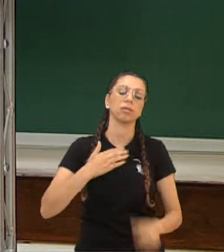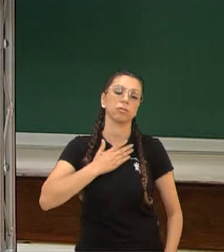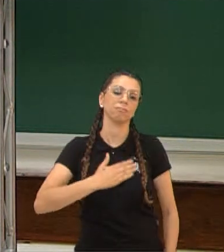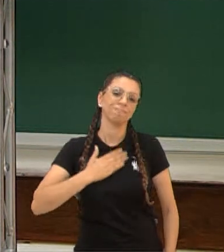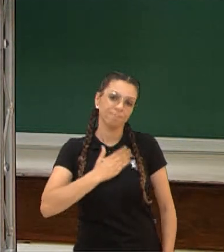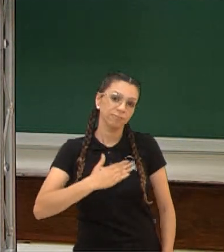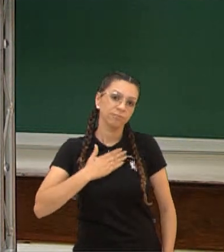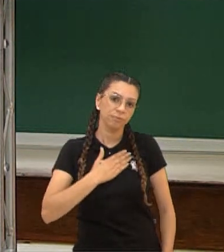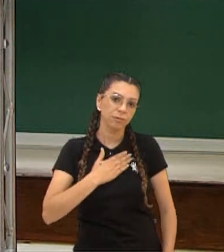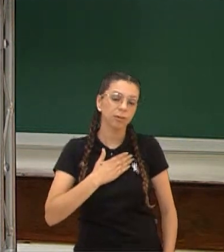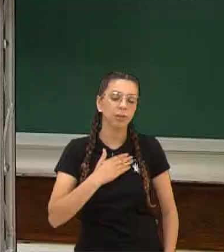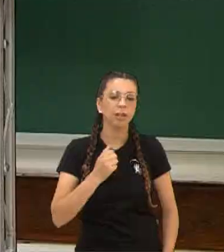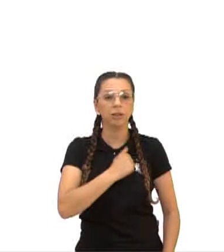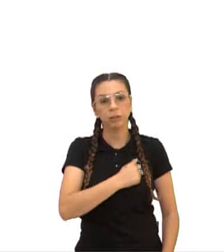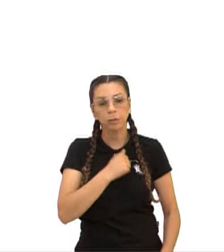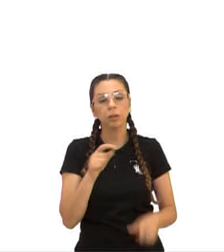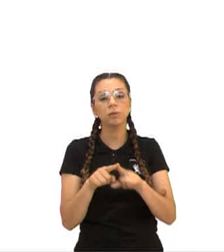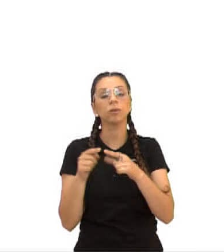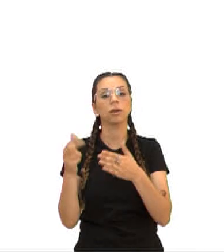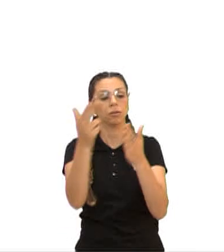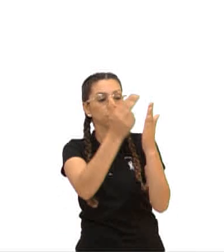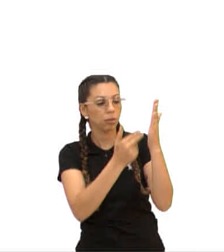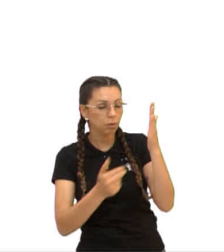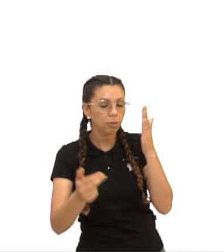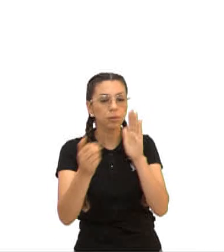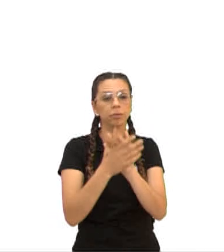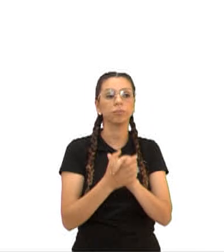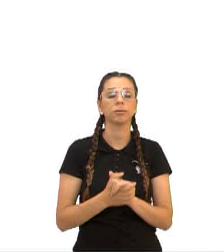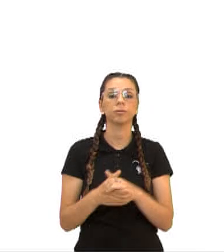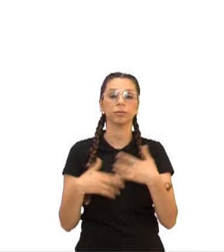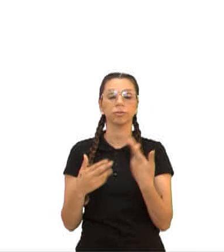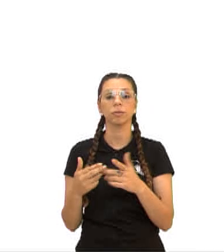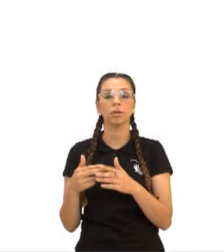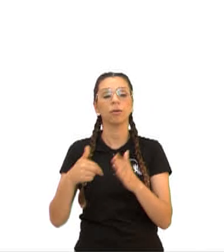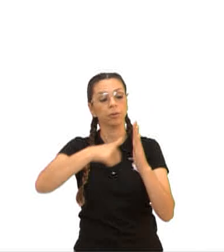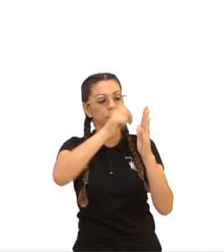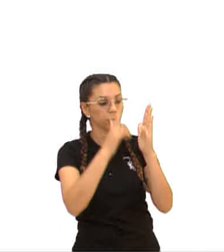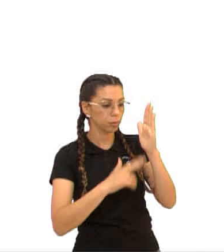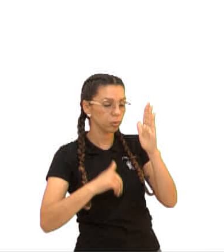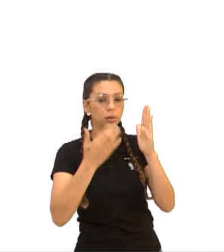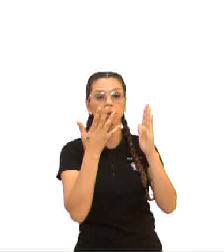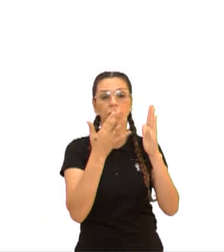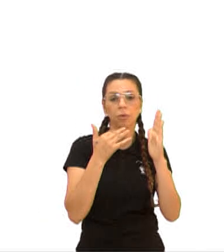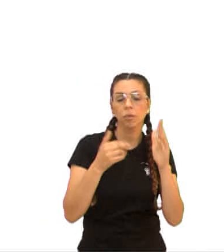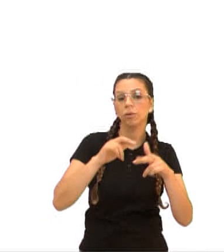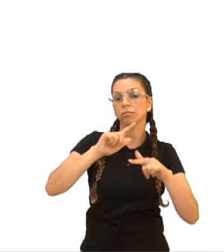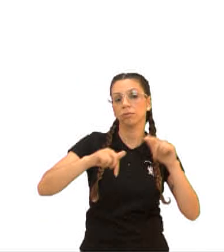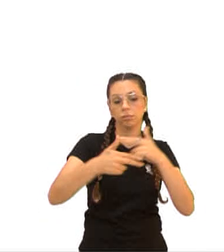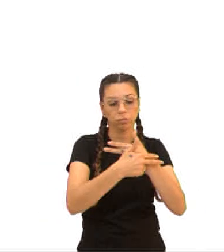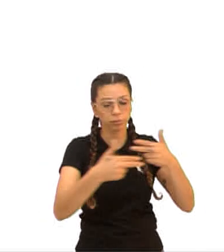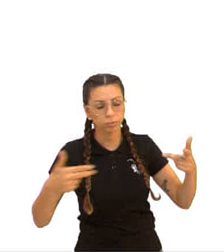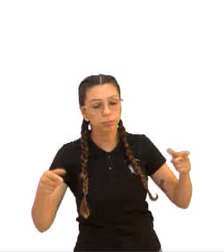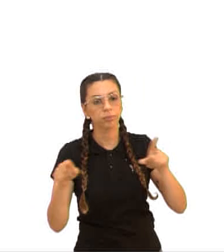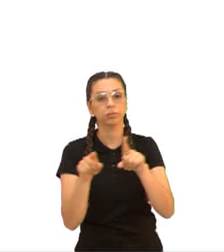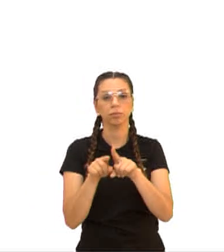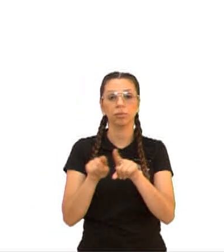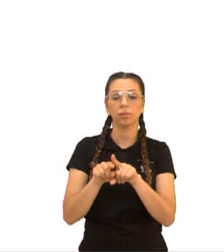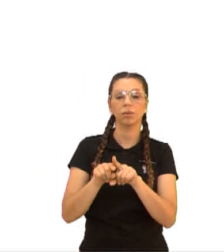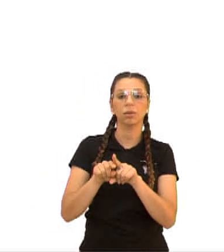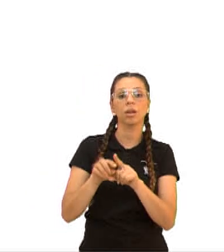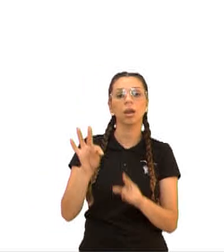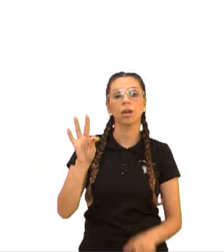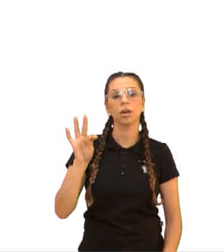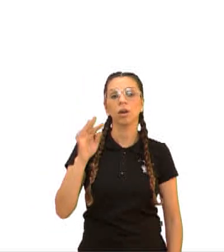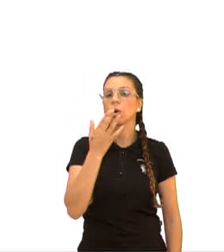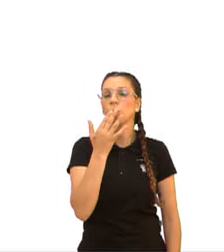gostoso, é terapia, vale a pena. Então, você vai pegar a tinta, pincel e demais materiais, a gente faz muito com tinta de tecido, tá, pessoal, essas